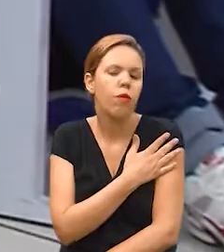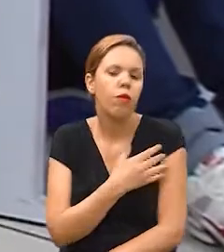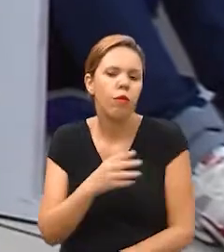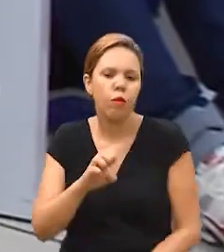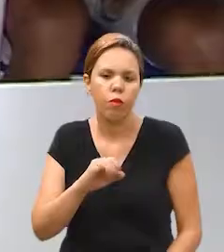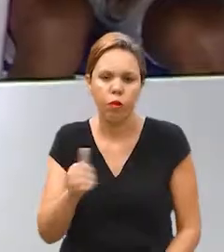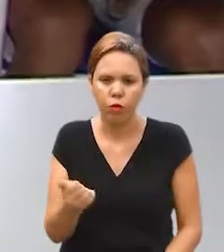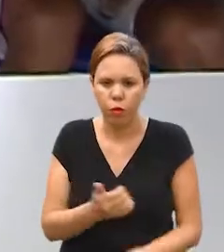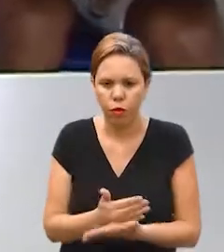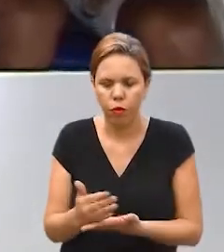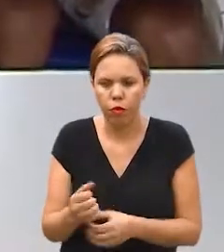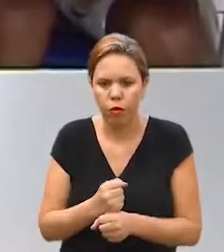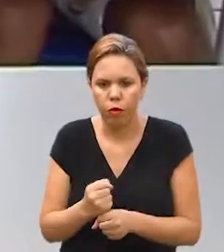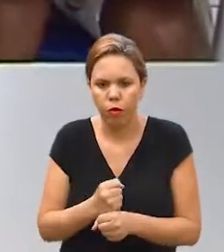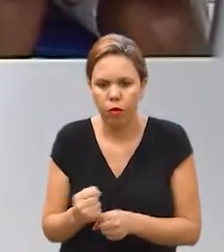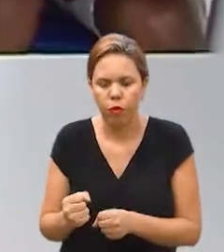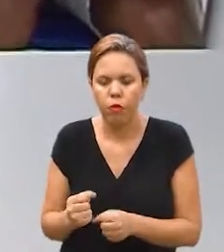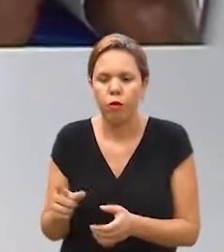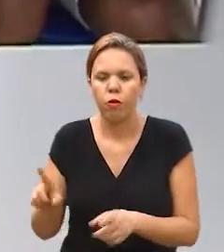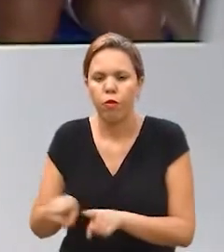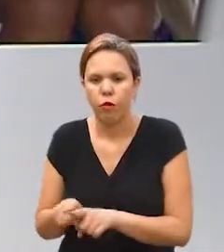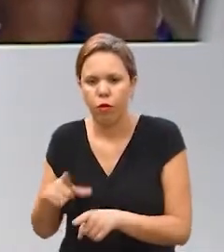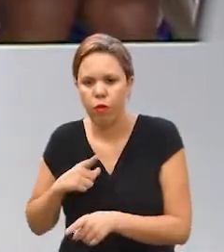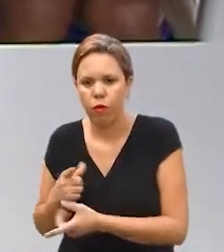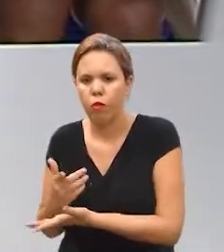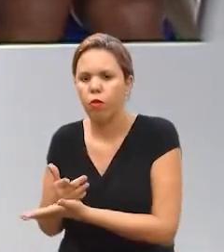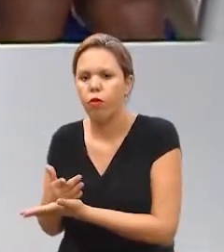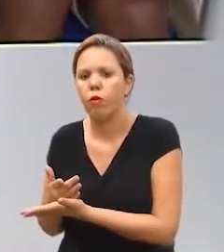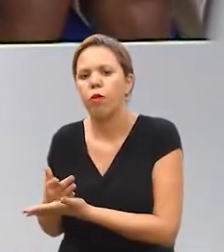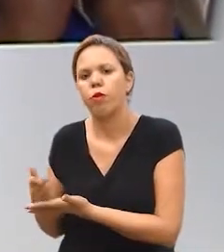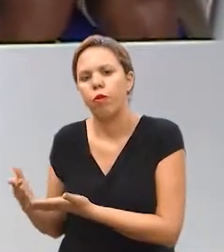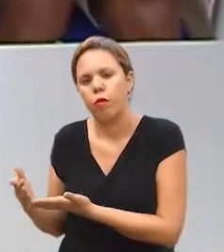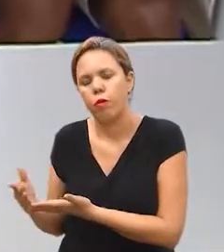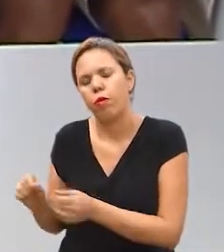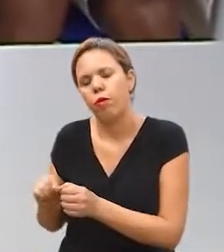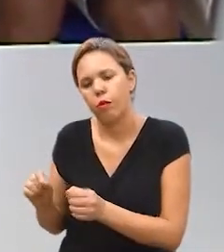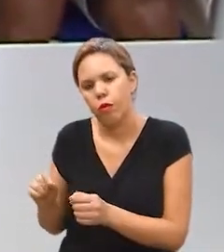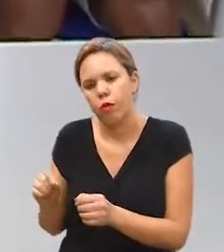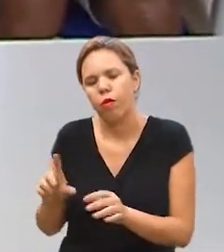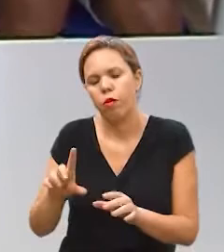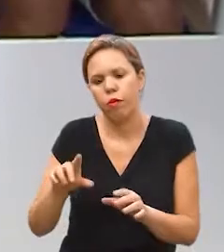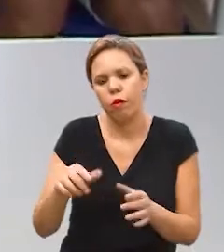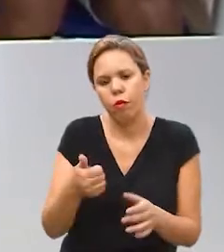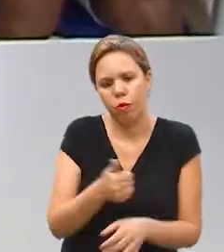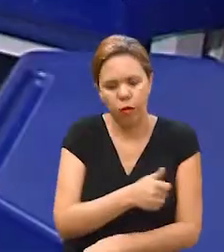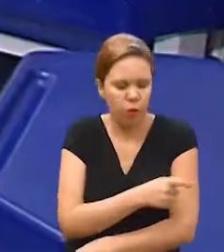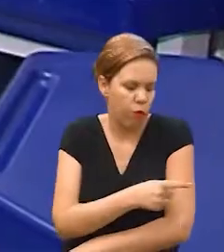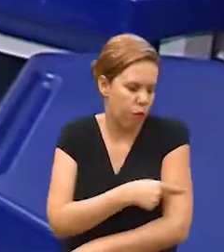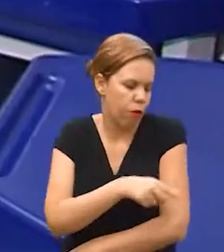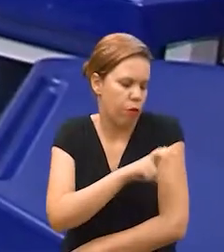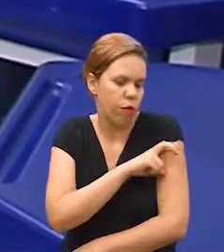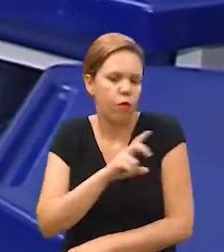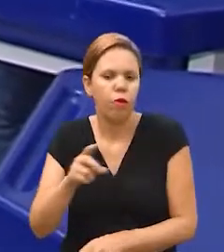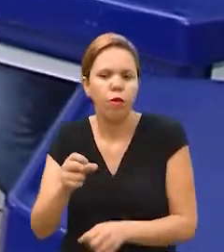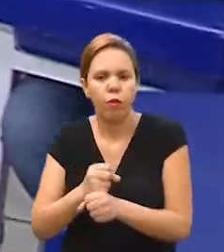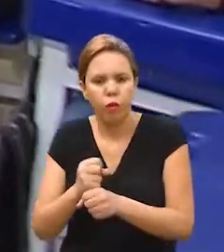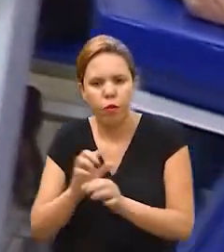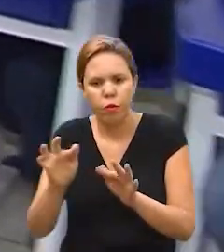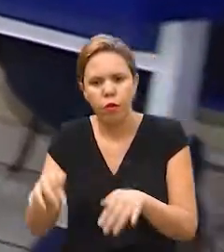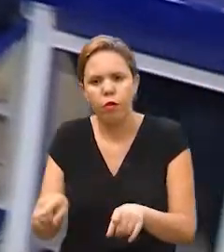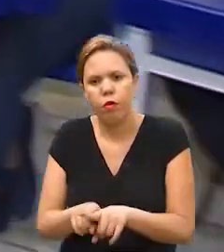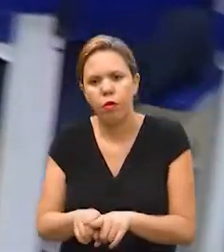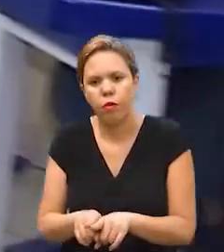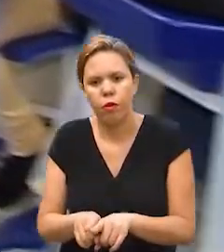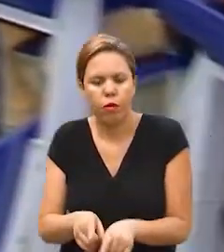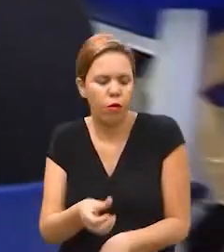EJA anos iniciais e EJA anos finais. EJA anos iniciais do 1º ao 5º ano, e o EJA anos finais corresponde